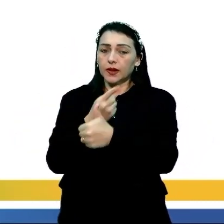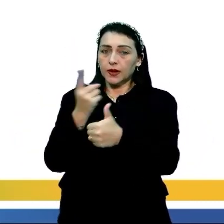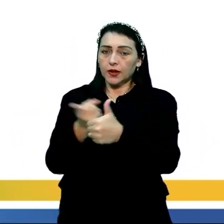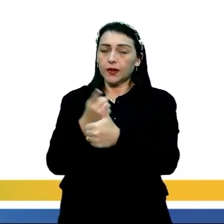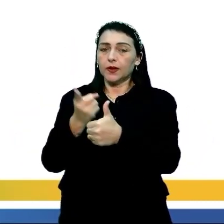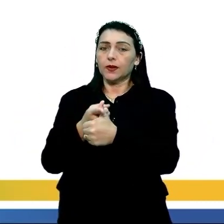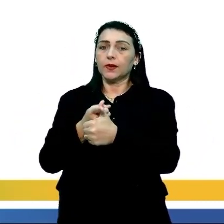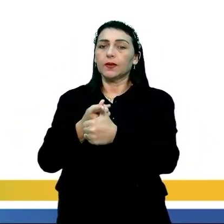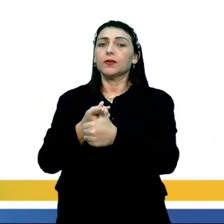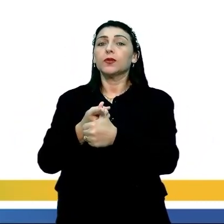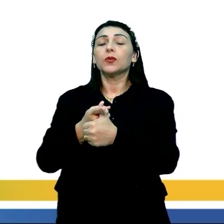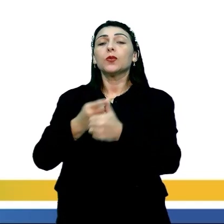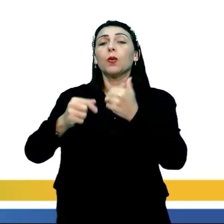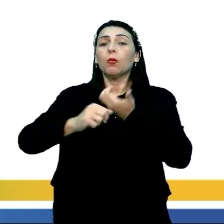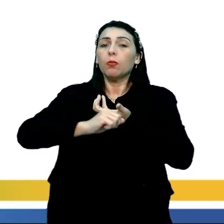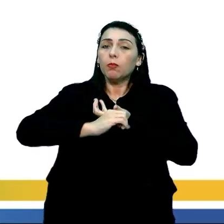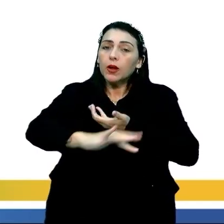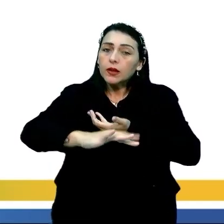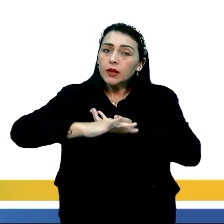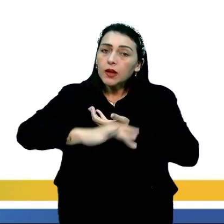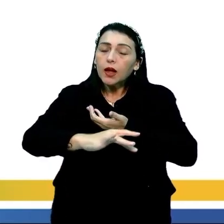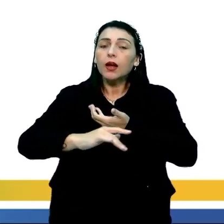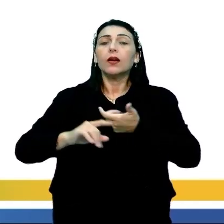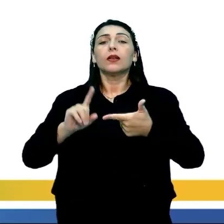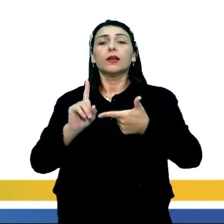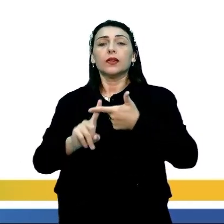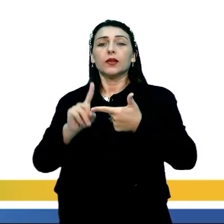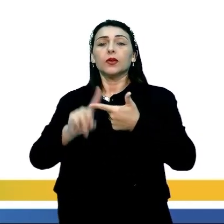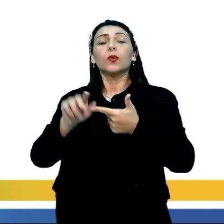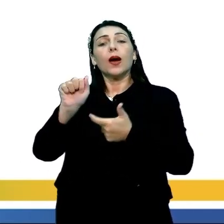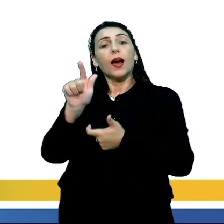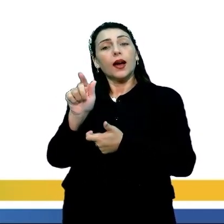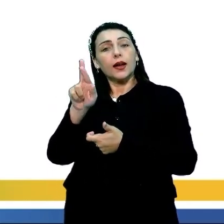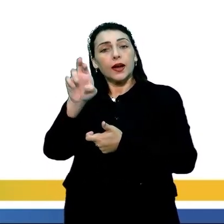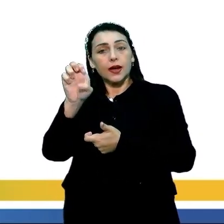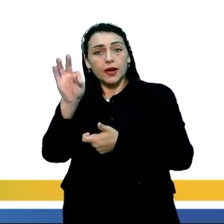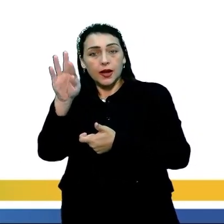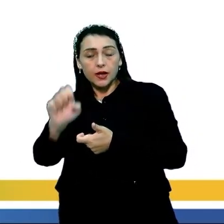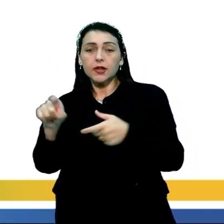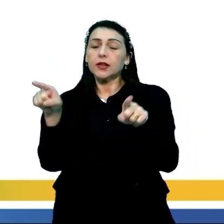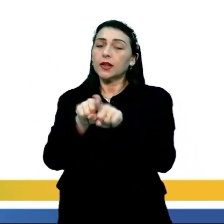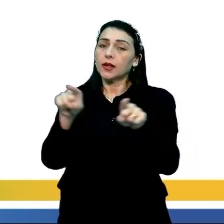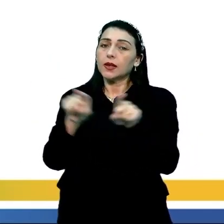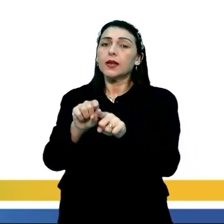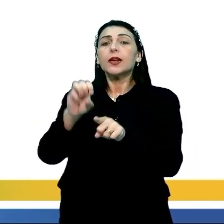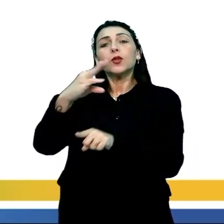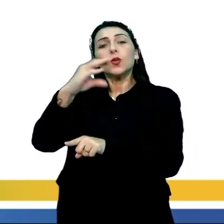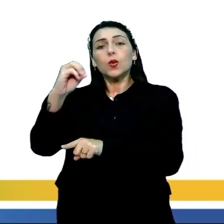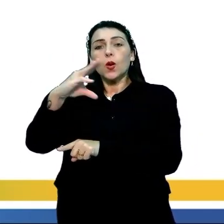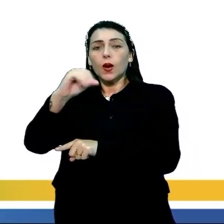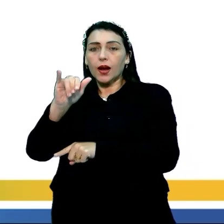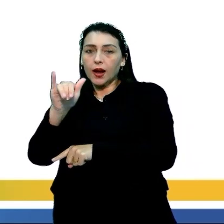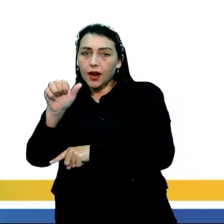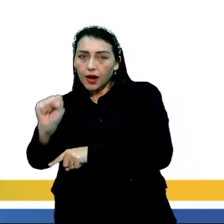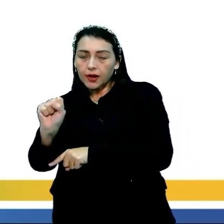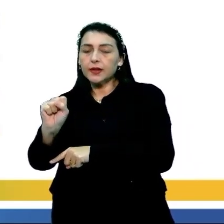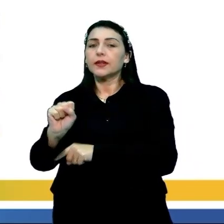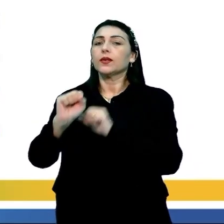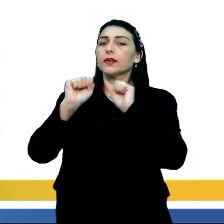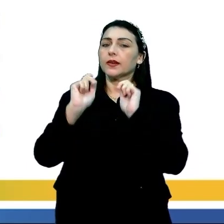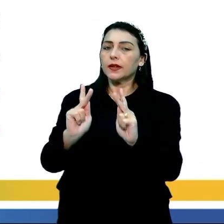de transição do Pantanal, a gente tem a do Agreste e também a Mata dos Cocais,